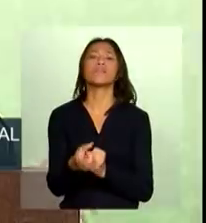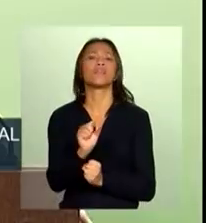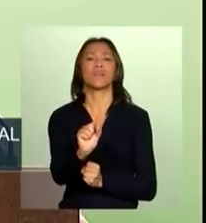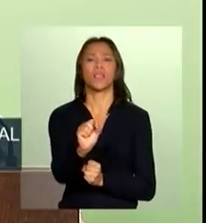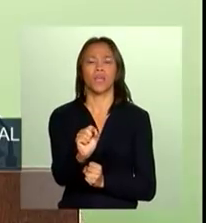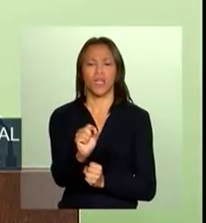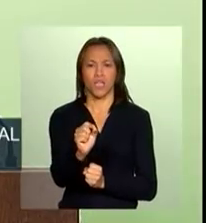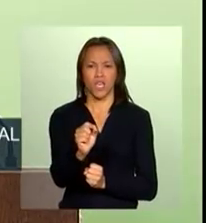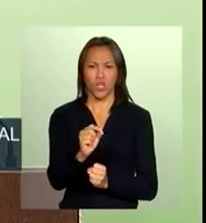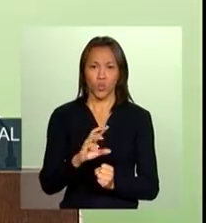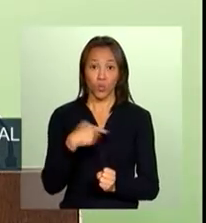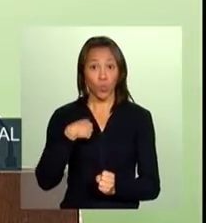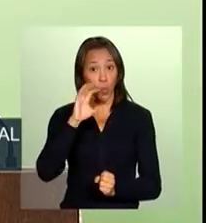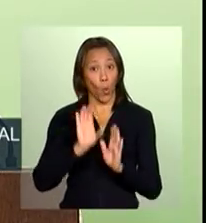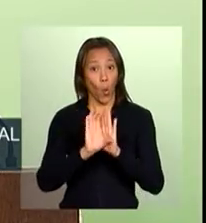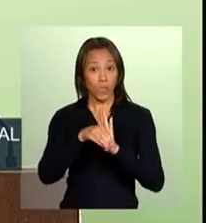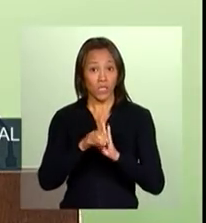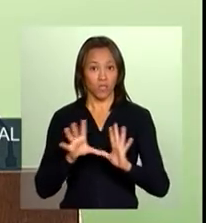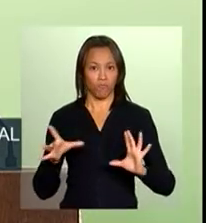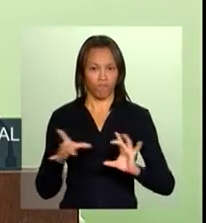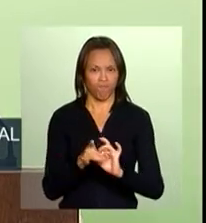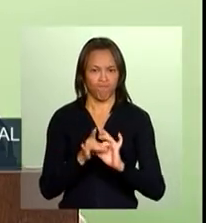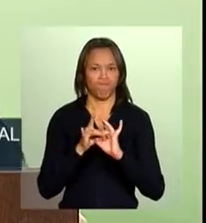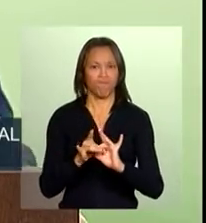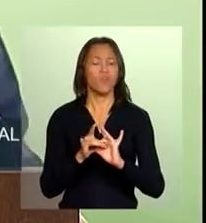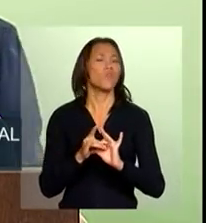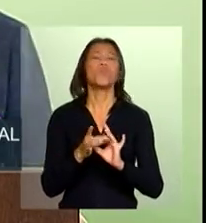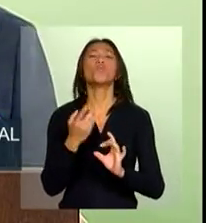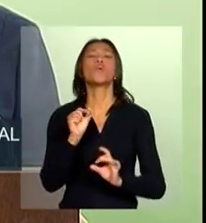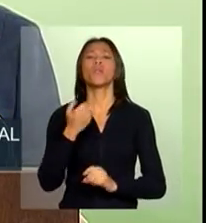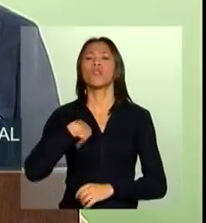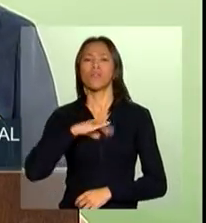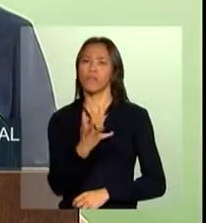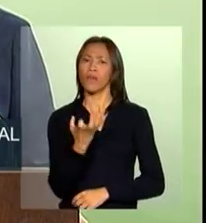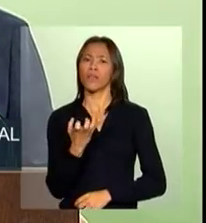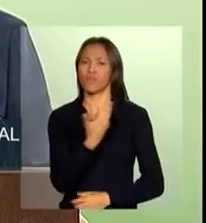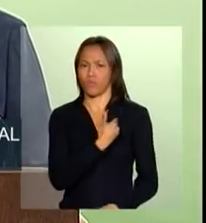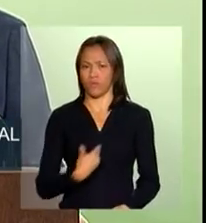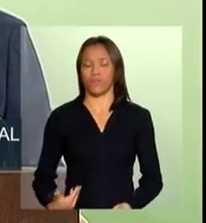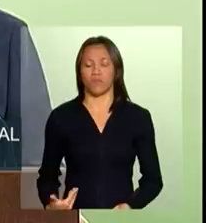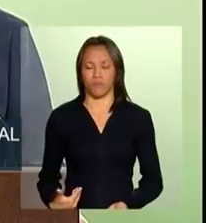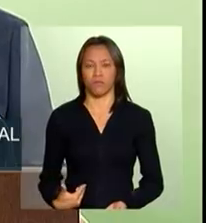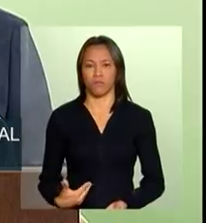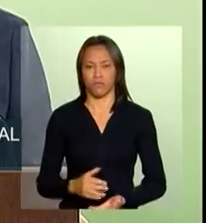numa visão e num conceito do que que nós queremos do governo.